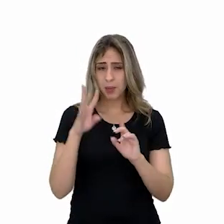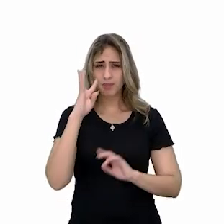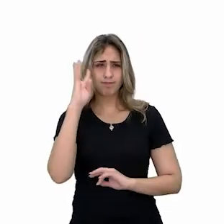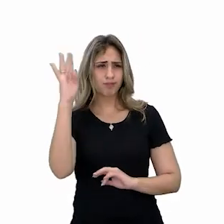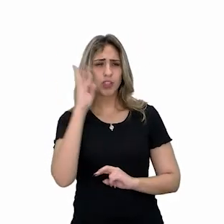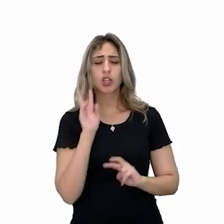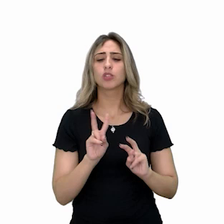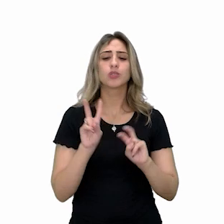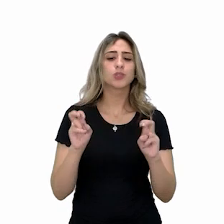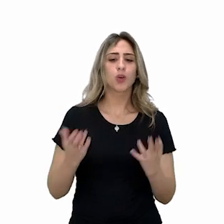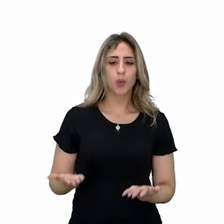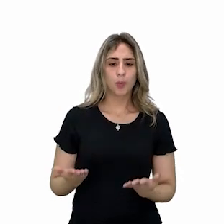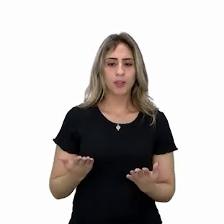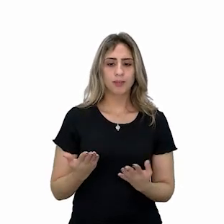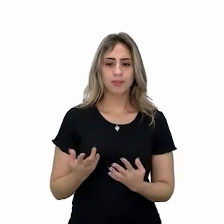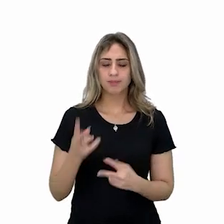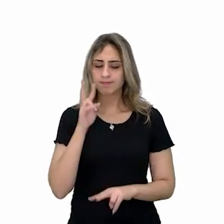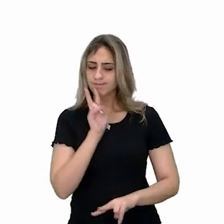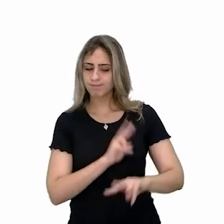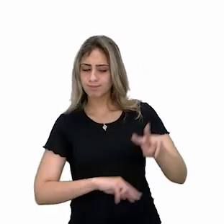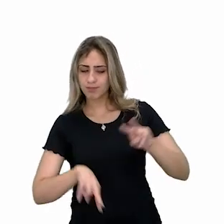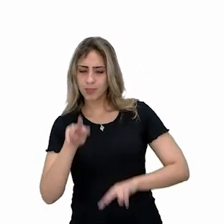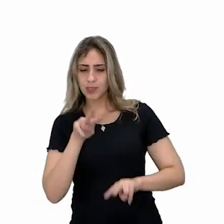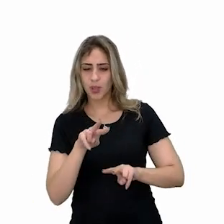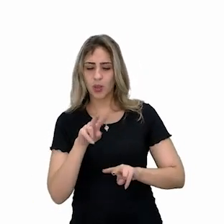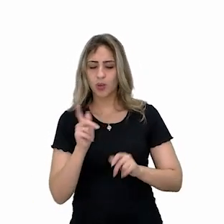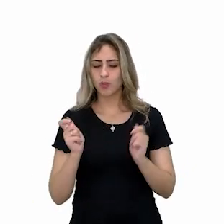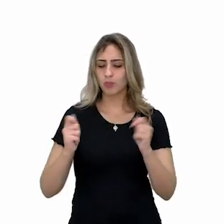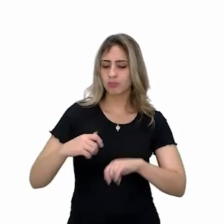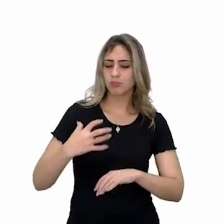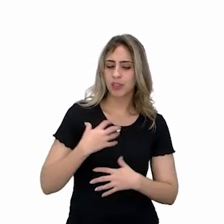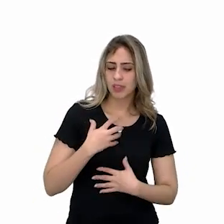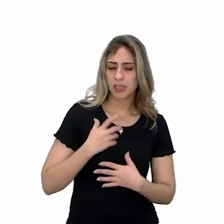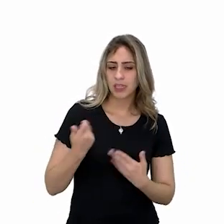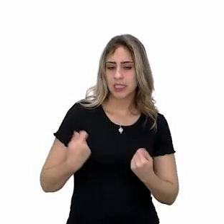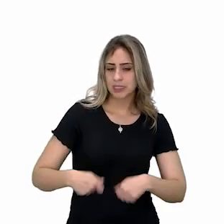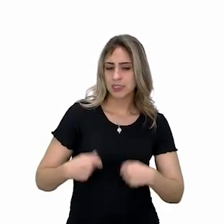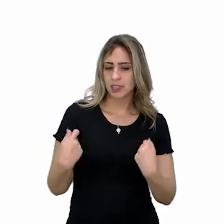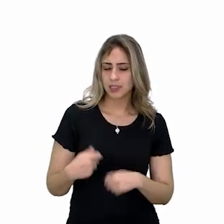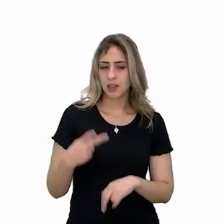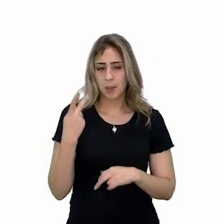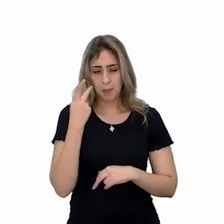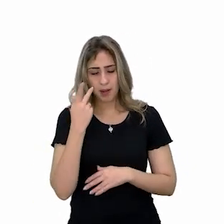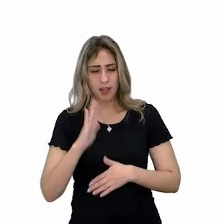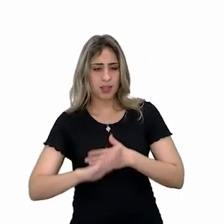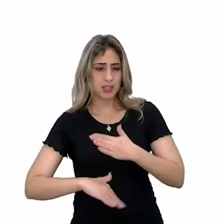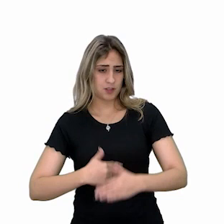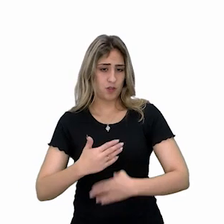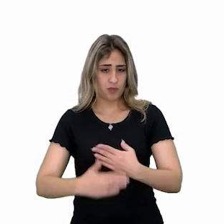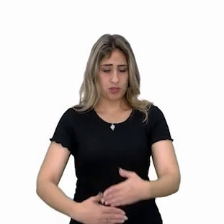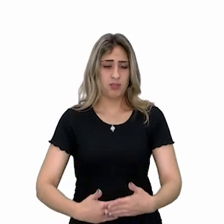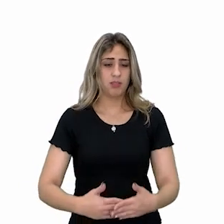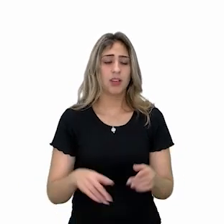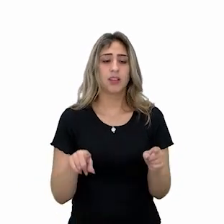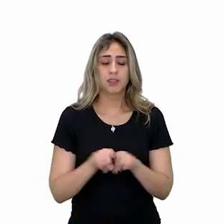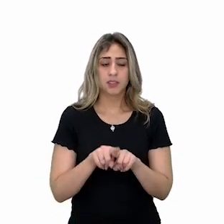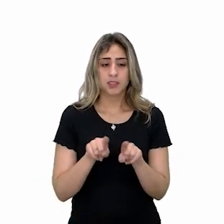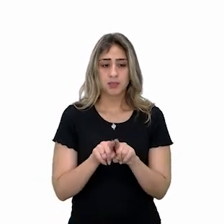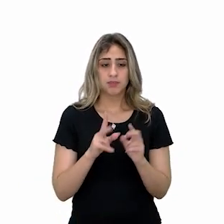refletir sobre a viabilidade, as condições necessárias para o desenvolvimento